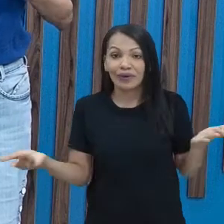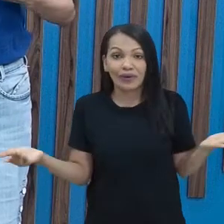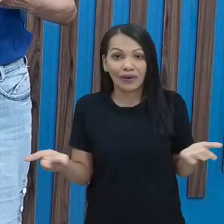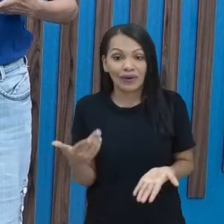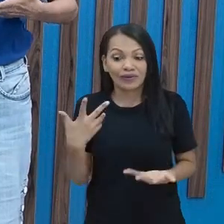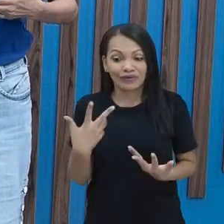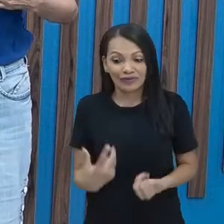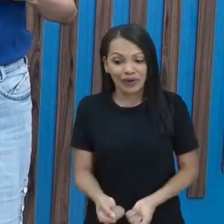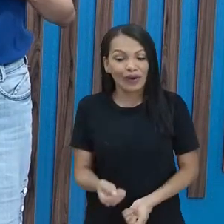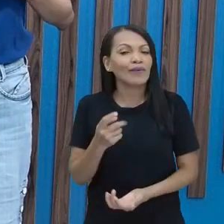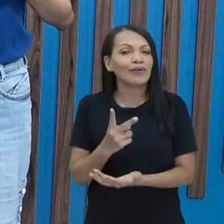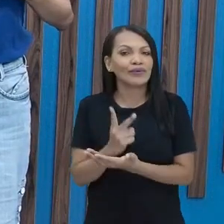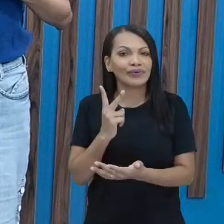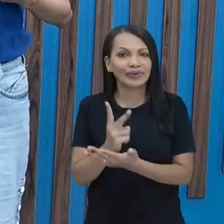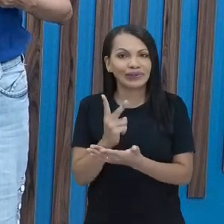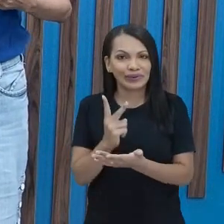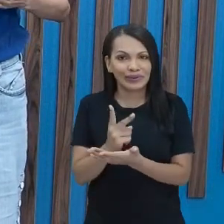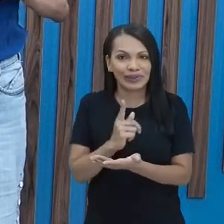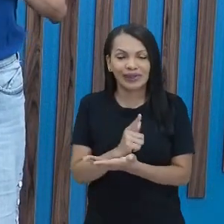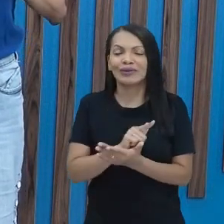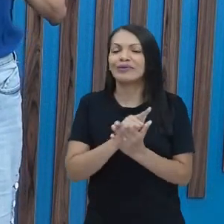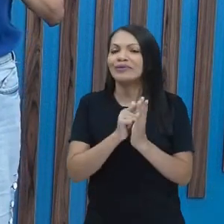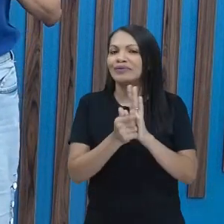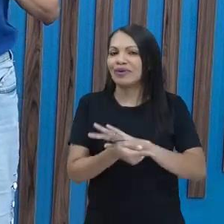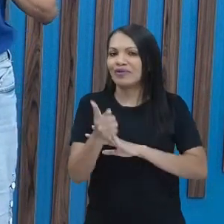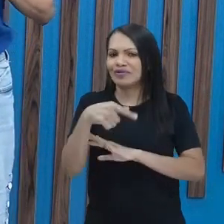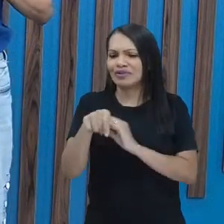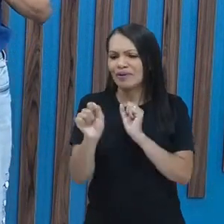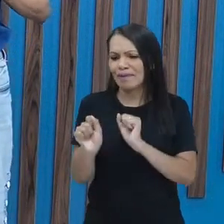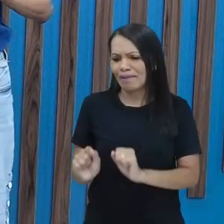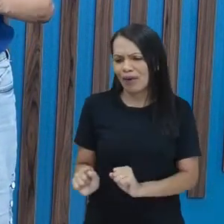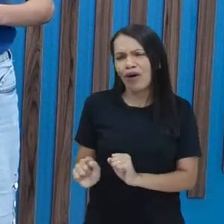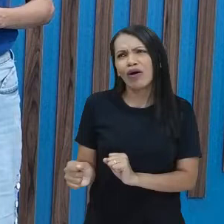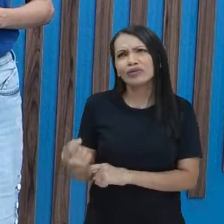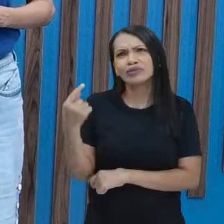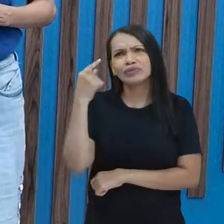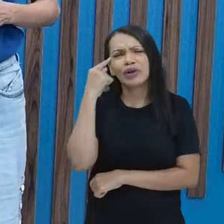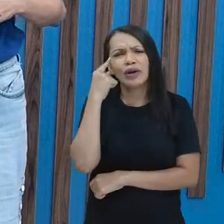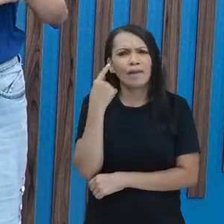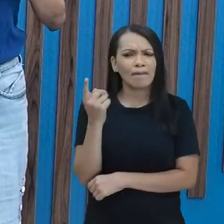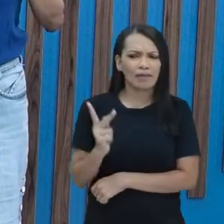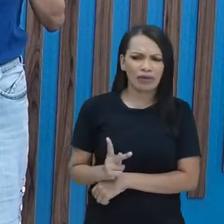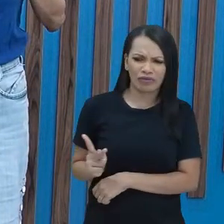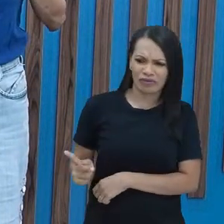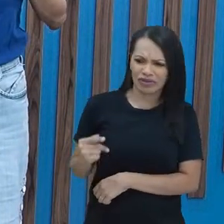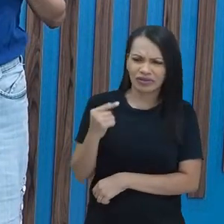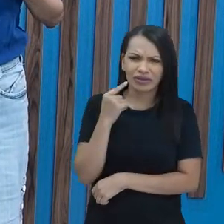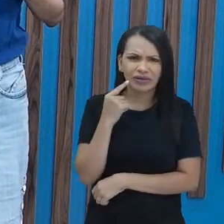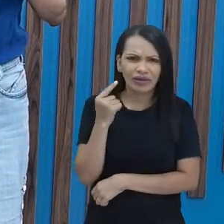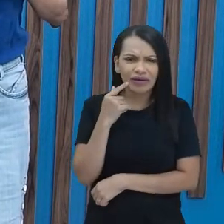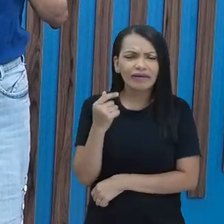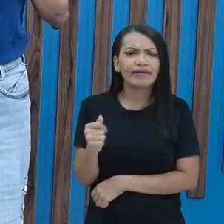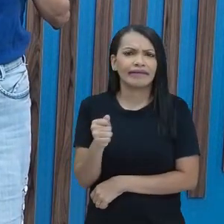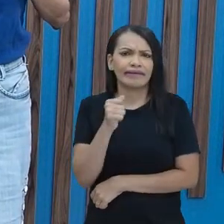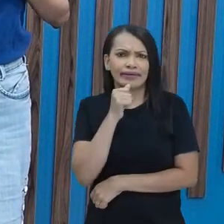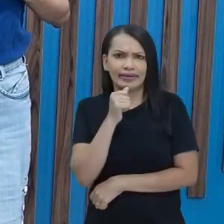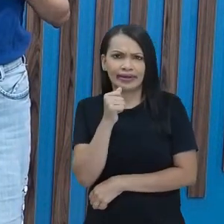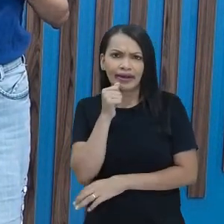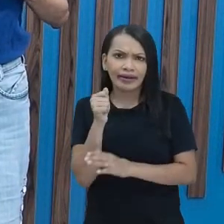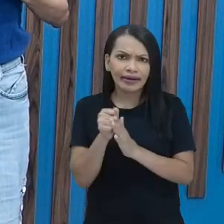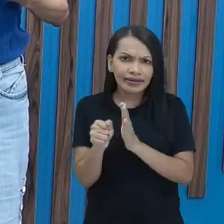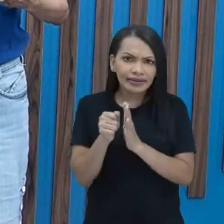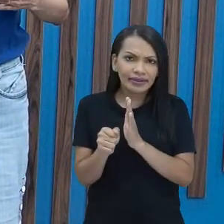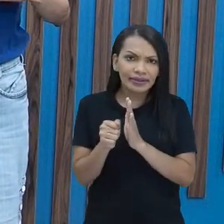dar continuidade com esse gênero que você pode até estar se perguntando, mas professora, será que ainda se